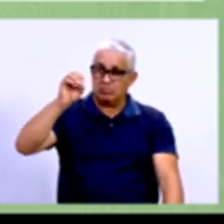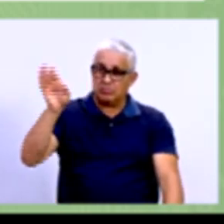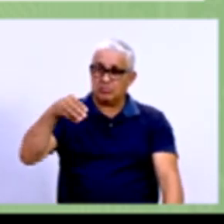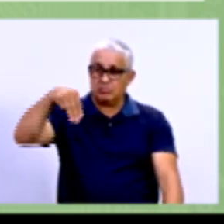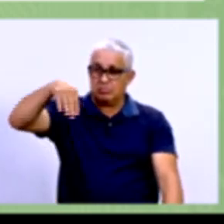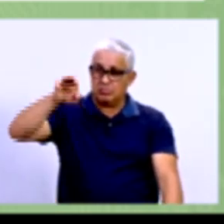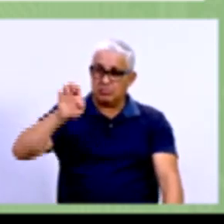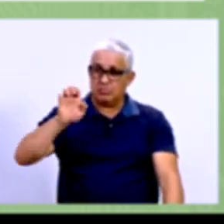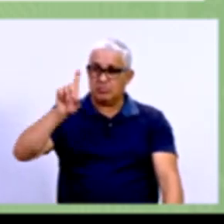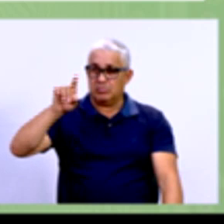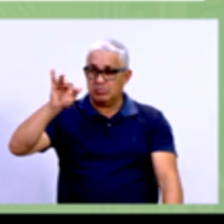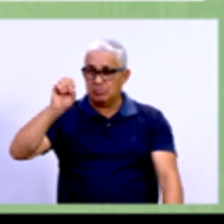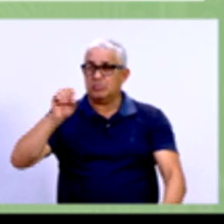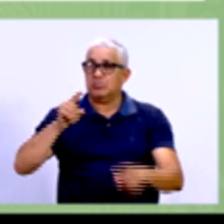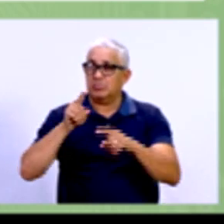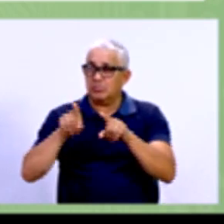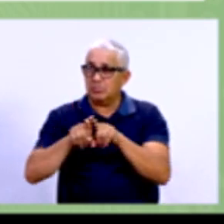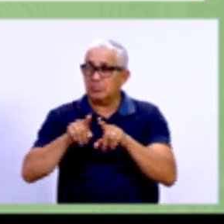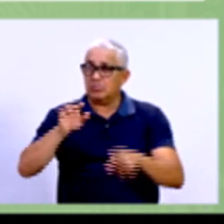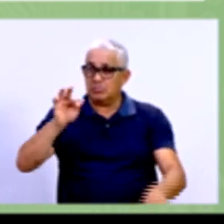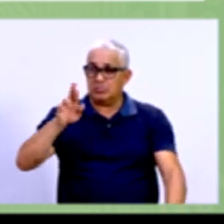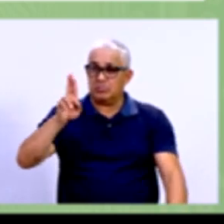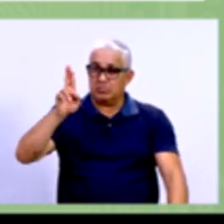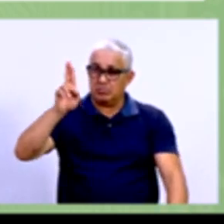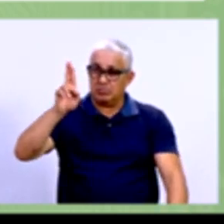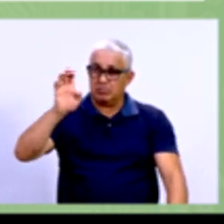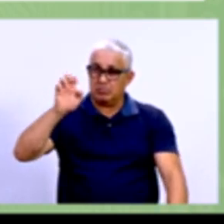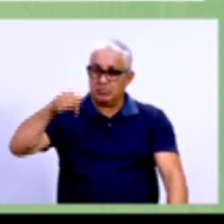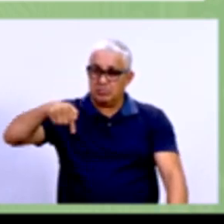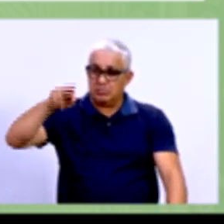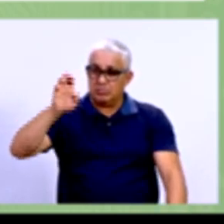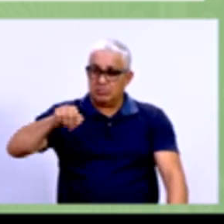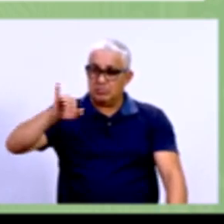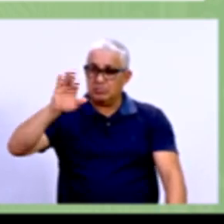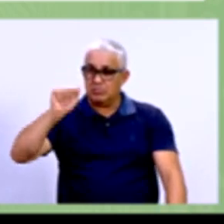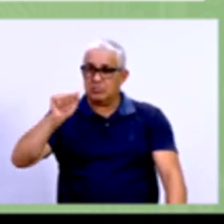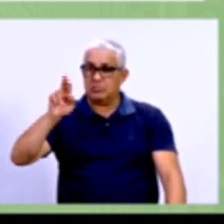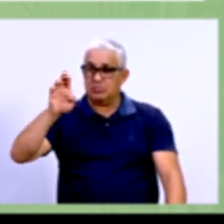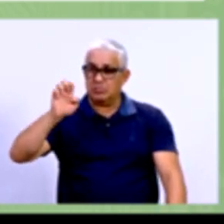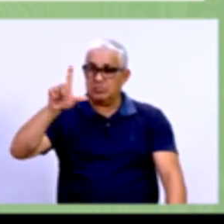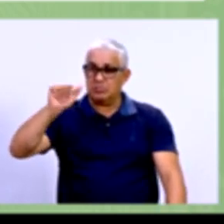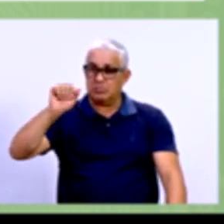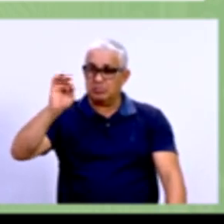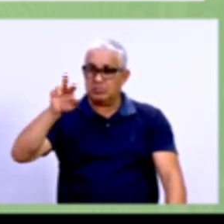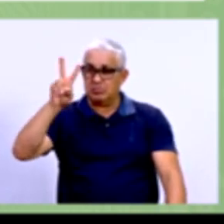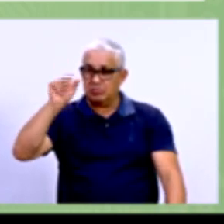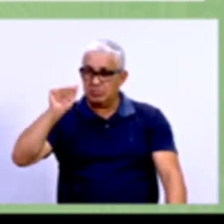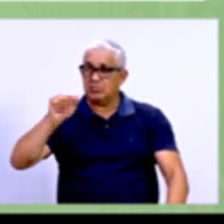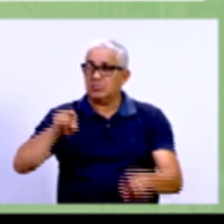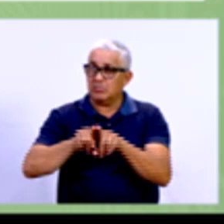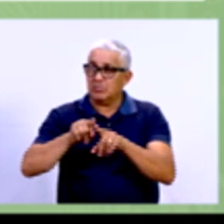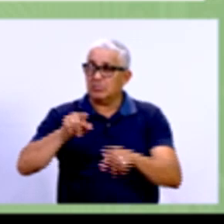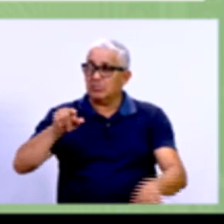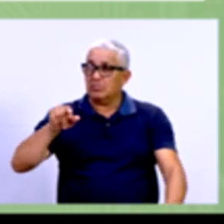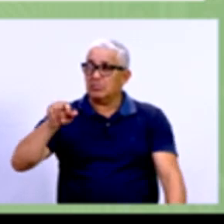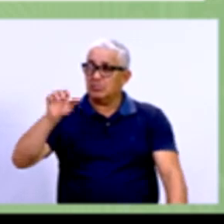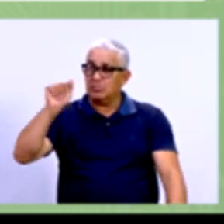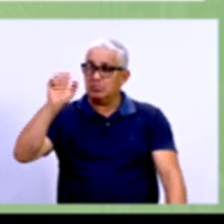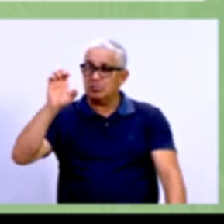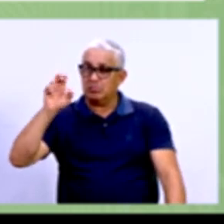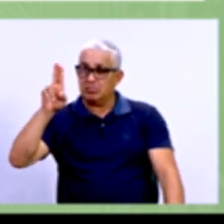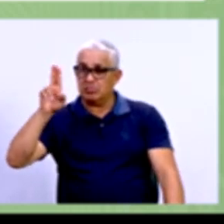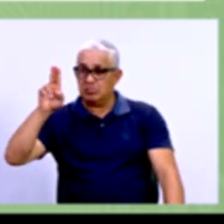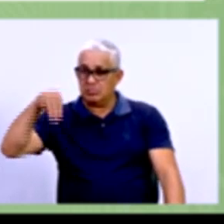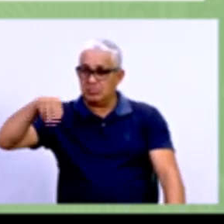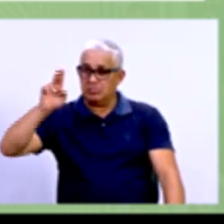frequência relativa e na frequência acumulada. A frequência acumulada nada mais é do que a gente pegar esses valores aqui e ir